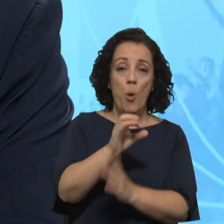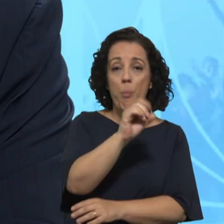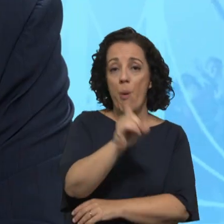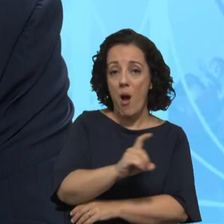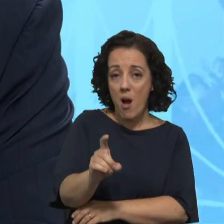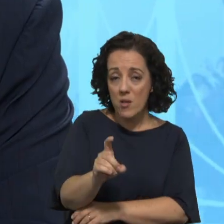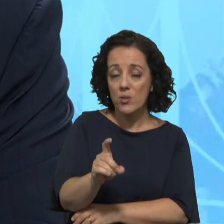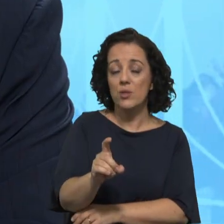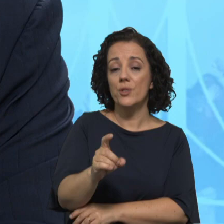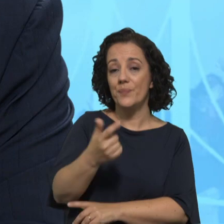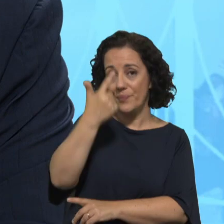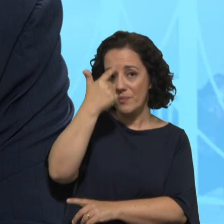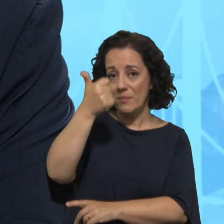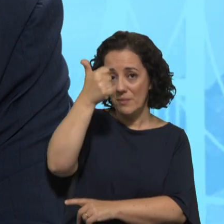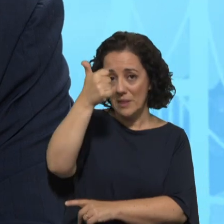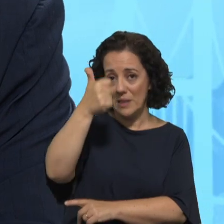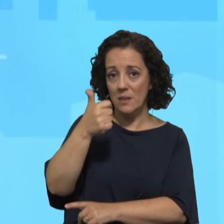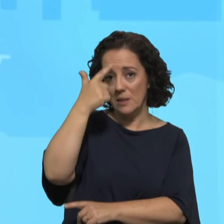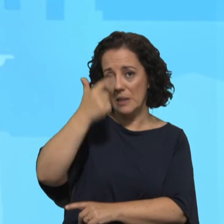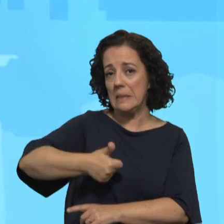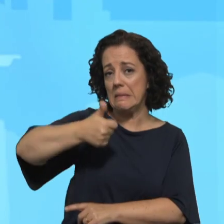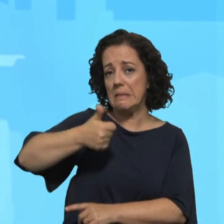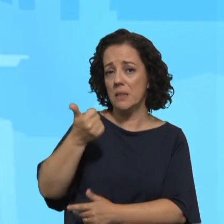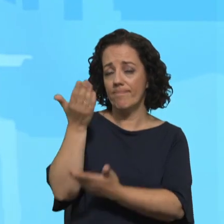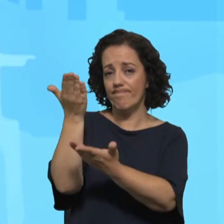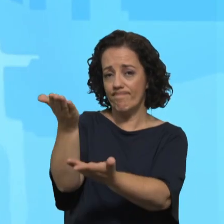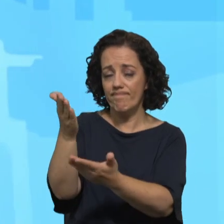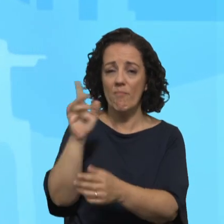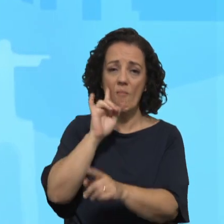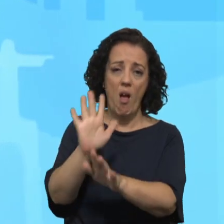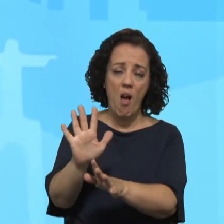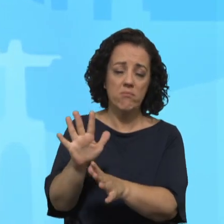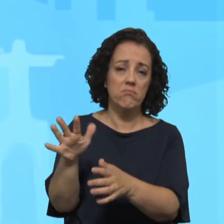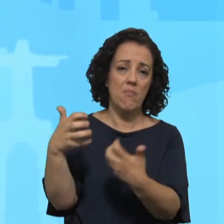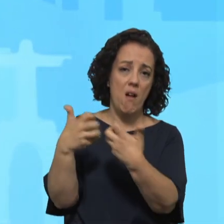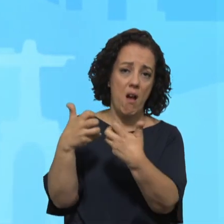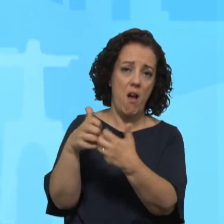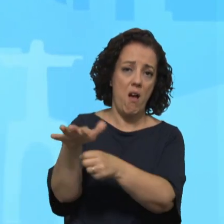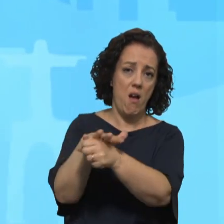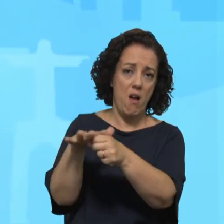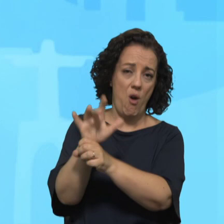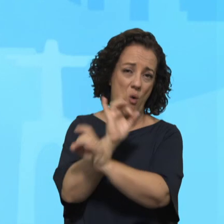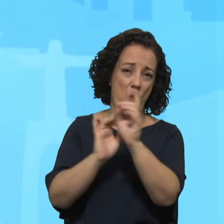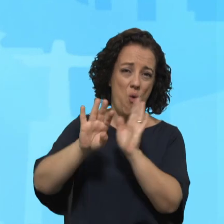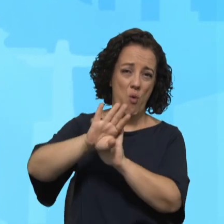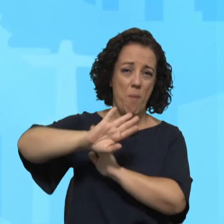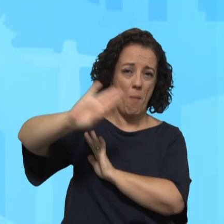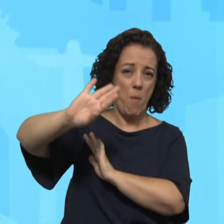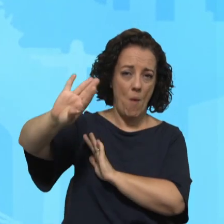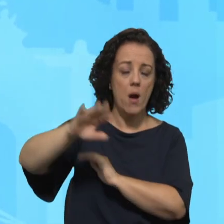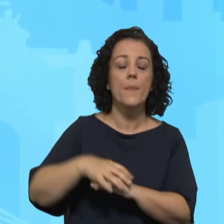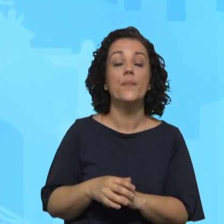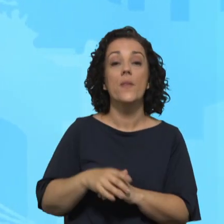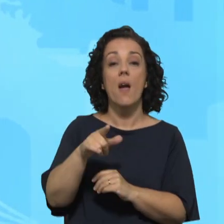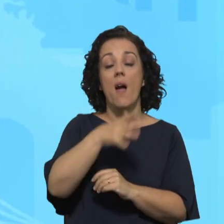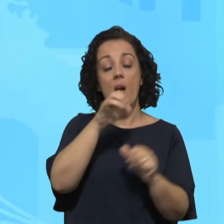o conflito que permanece no leste da Europa, e a mensagem de Fátima aponta muito